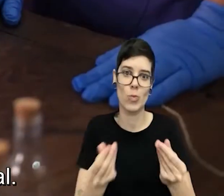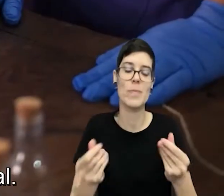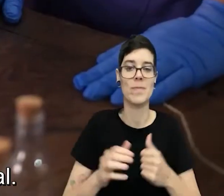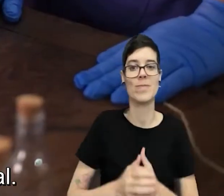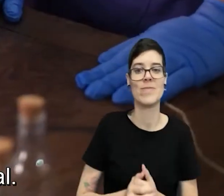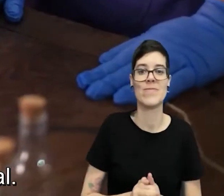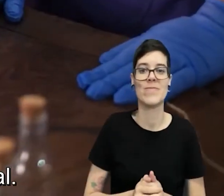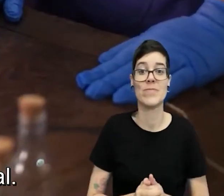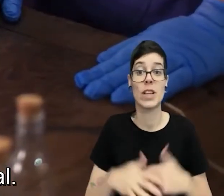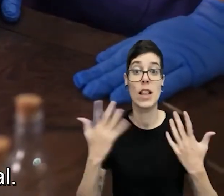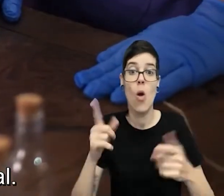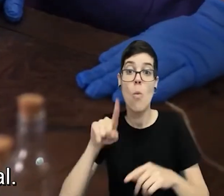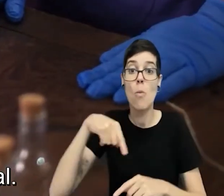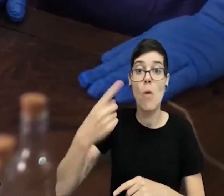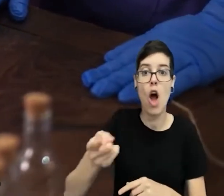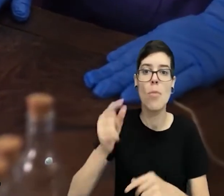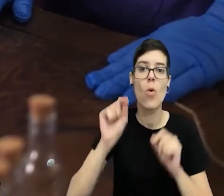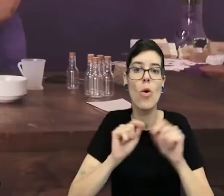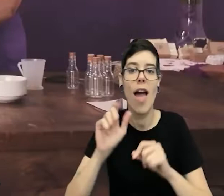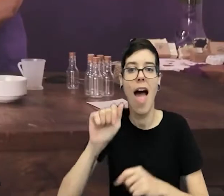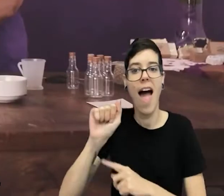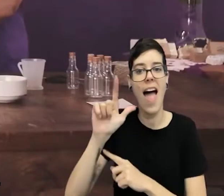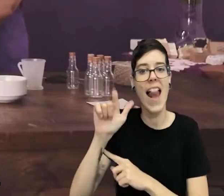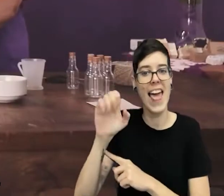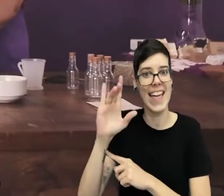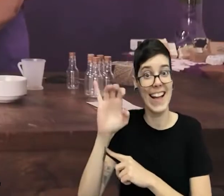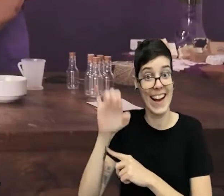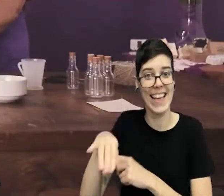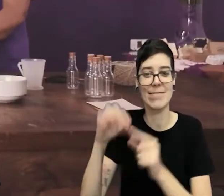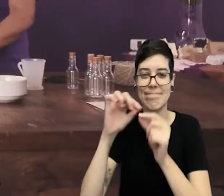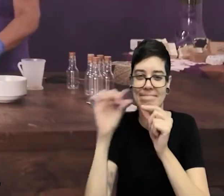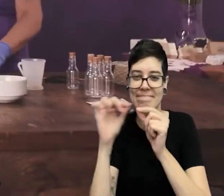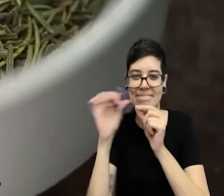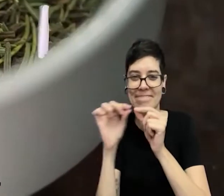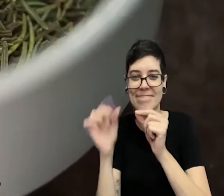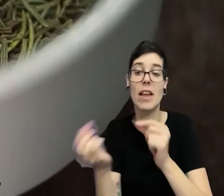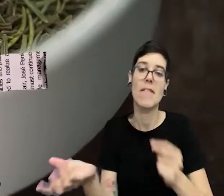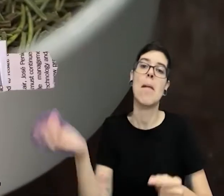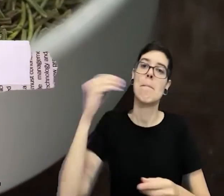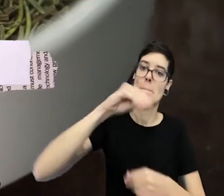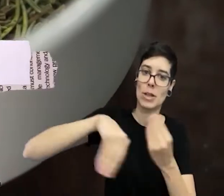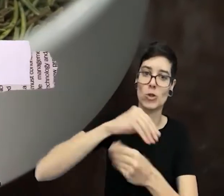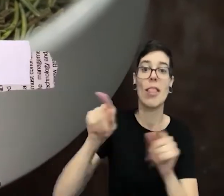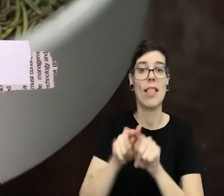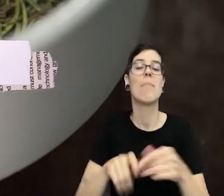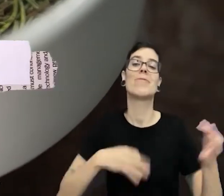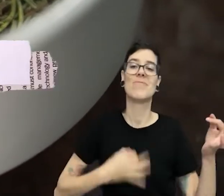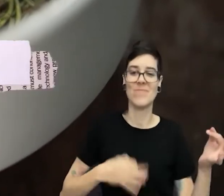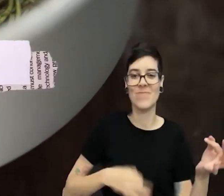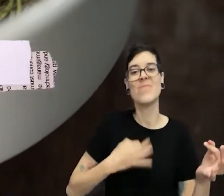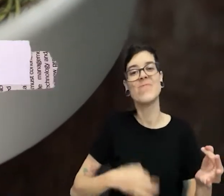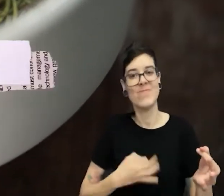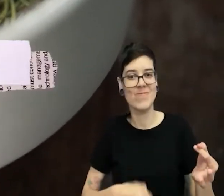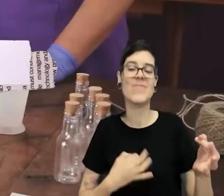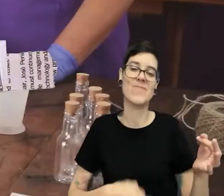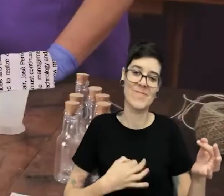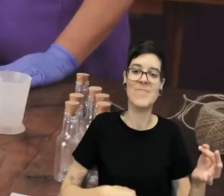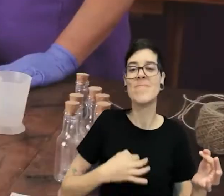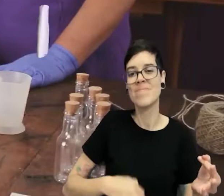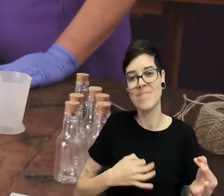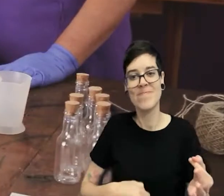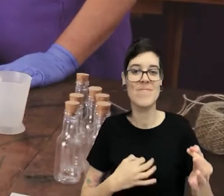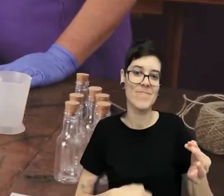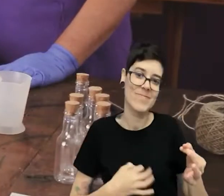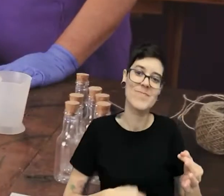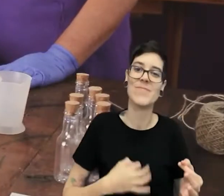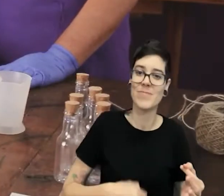a esse preparado com o sal. O nosso próximo ingrediente é o alecrim. Adiciona um punhado de